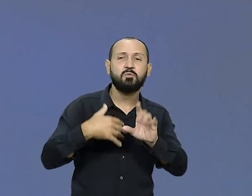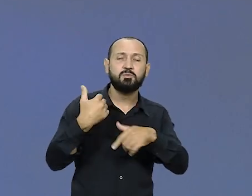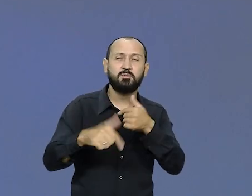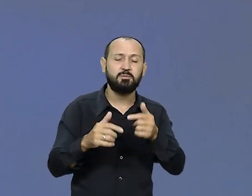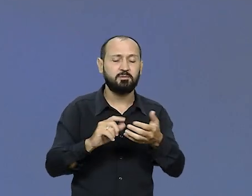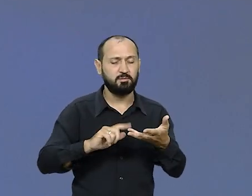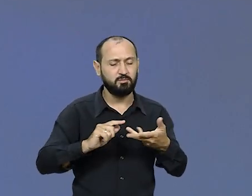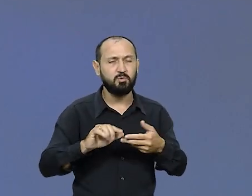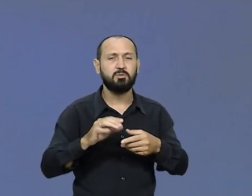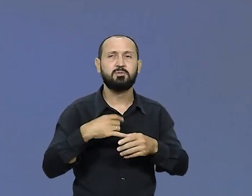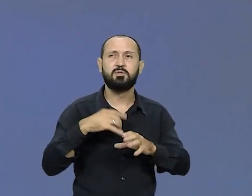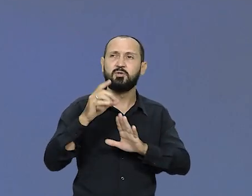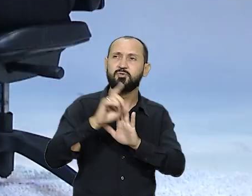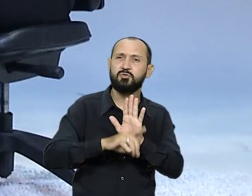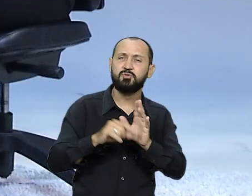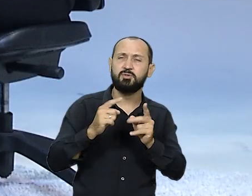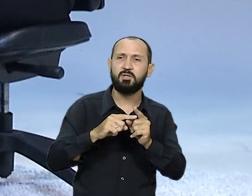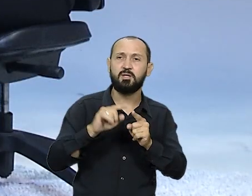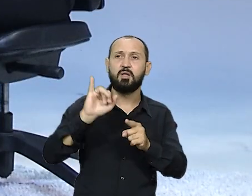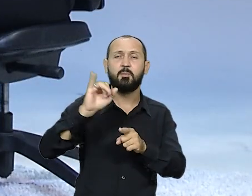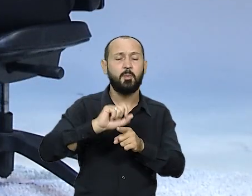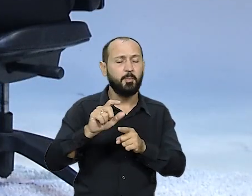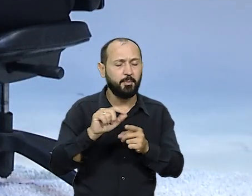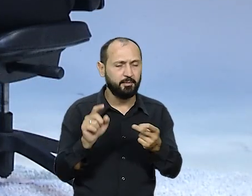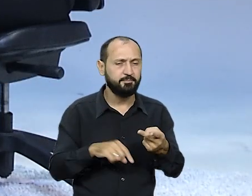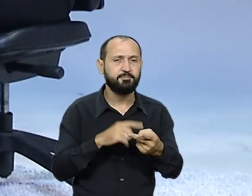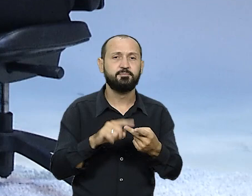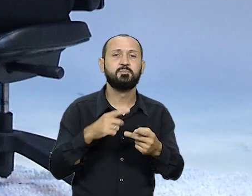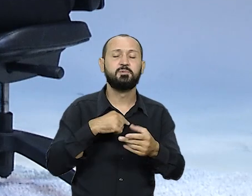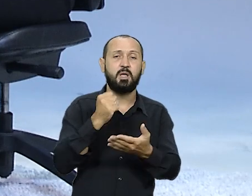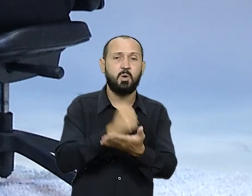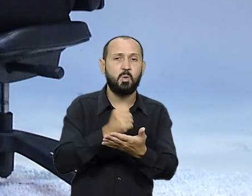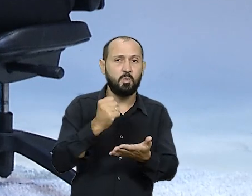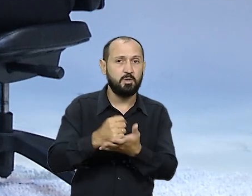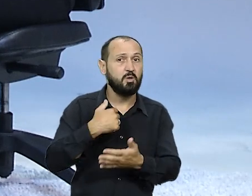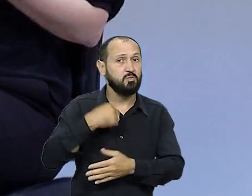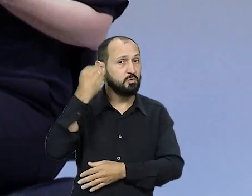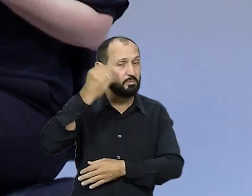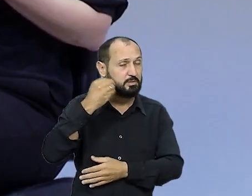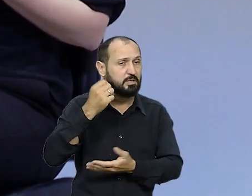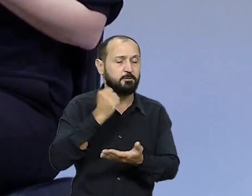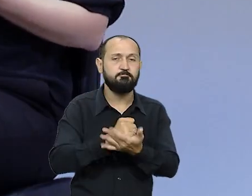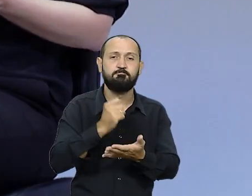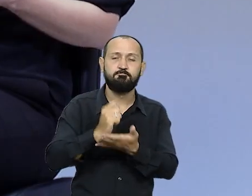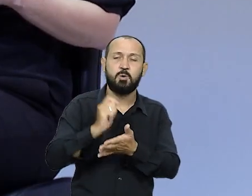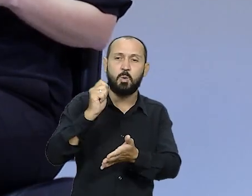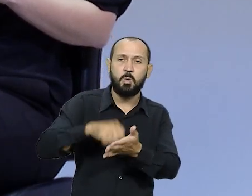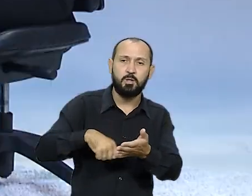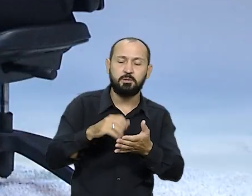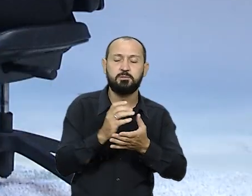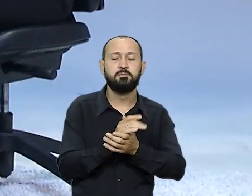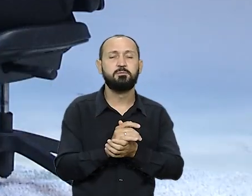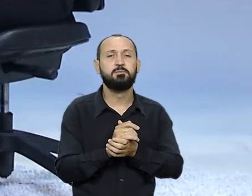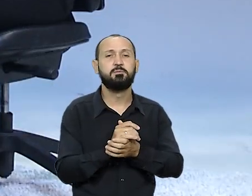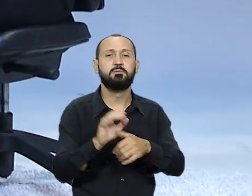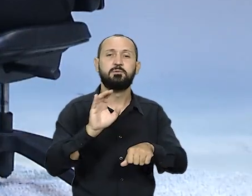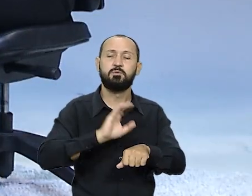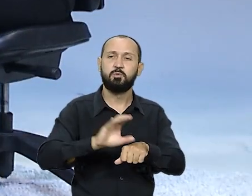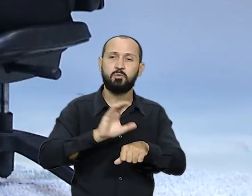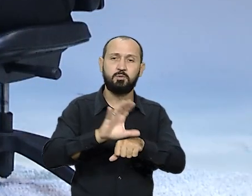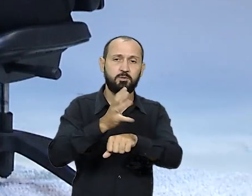quais aspectos da atuação do profissional? Temos tudo. Tem direito para a área imobiliária, tem contratos, eu sou especialista em contrato.